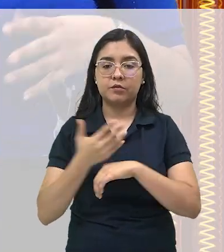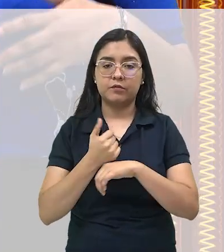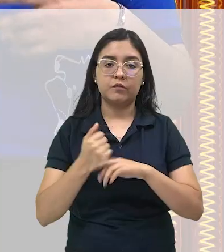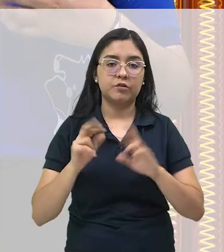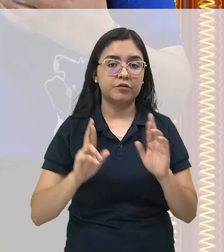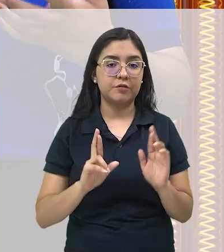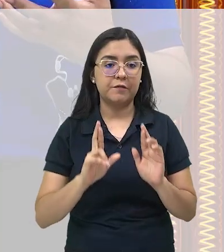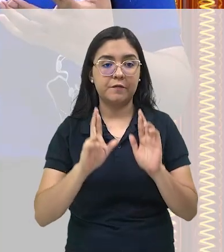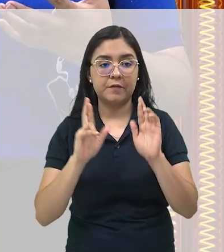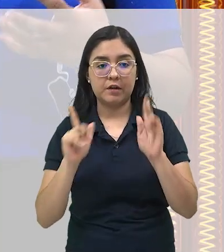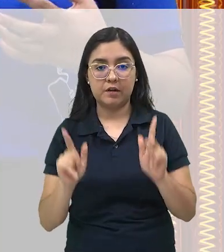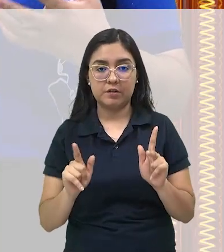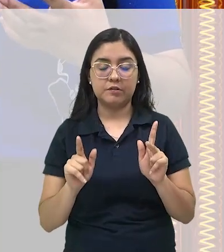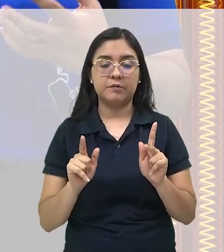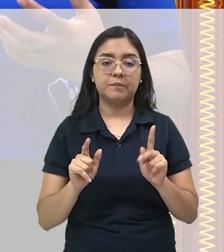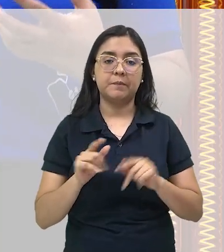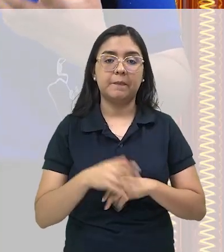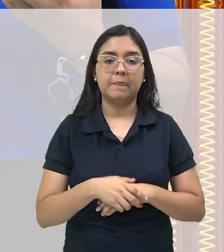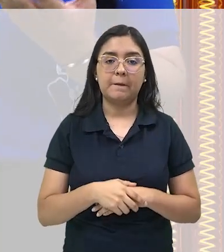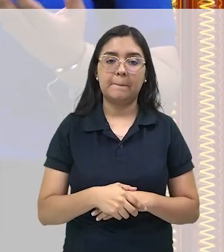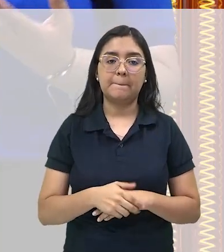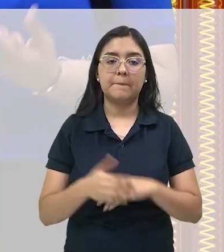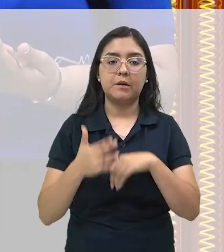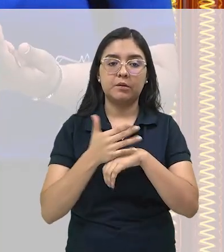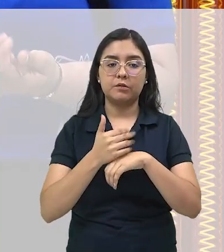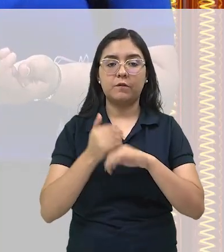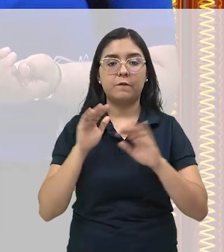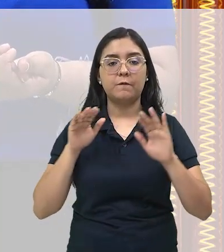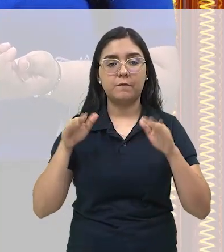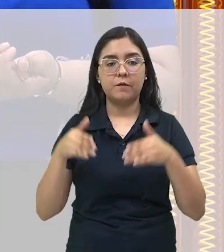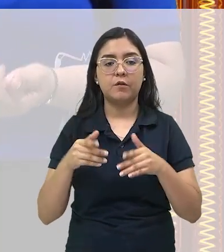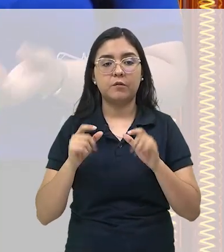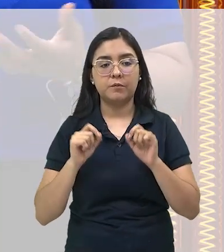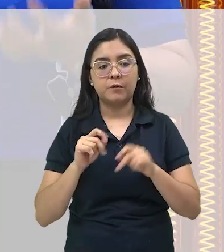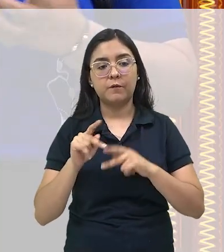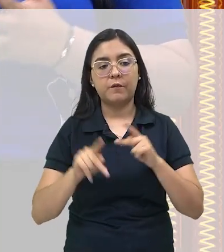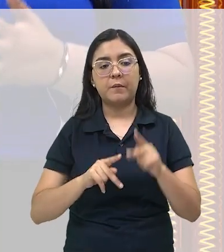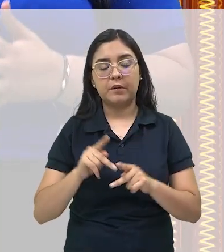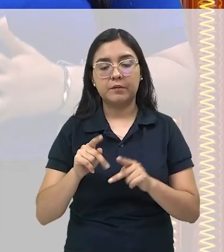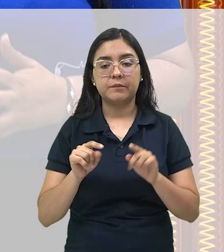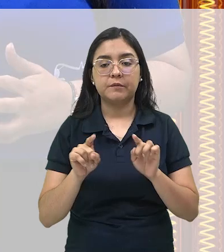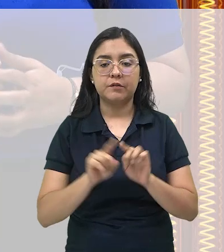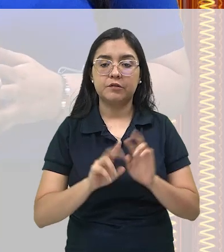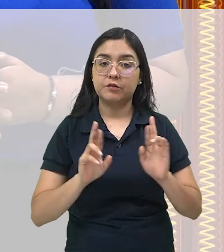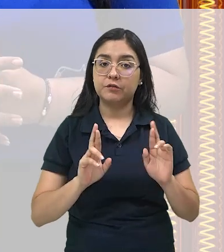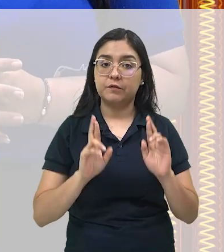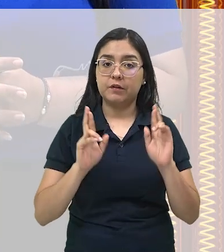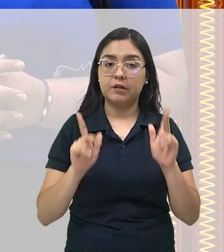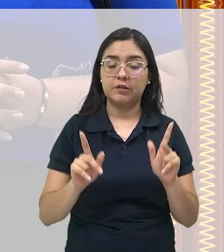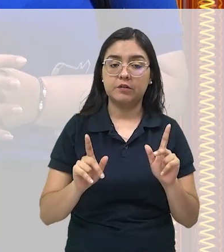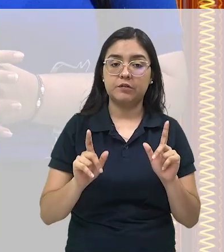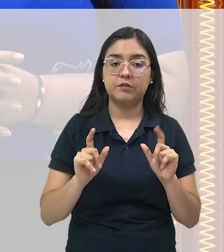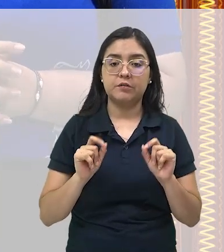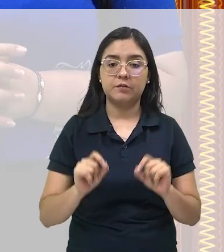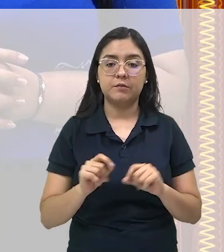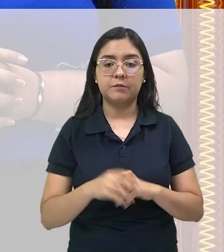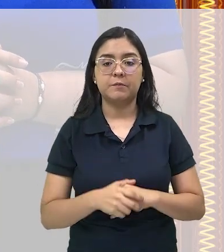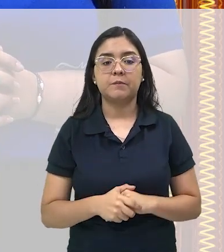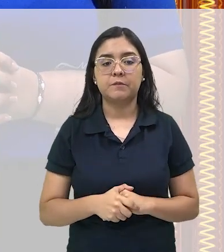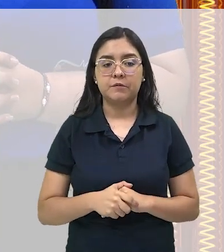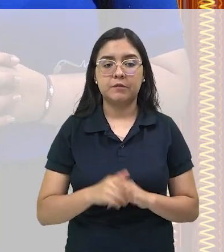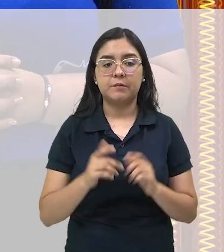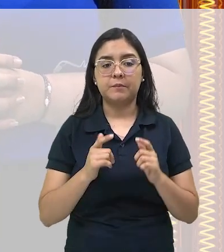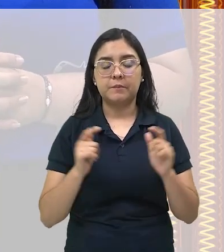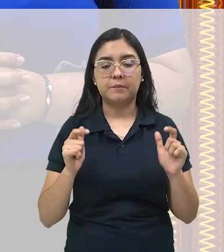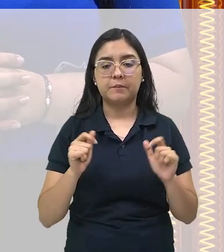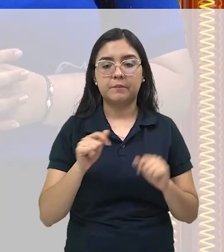diferenciada. Uma colonização voltada para o povoamento, diferente daquela outra imposta à maior parte do